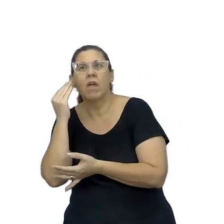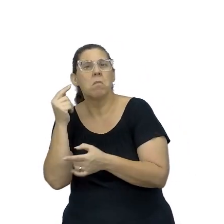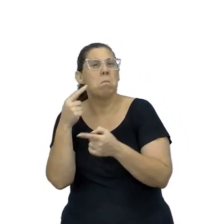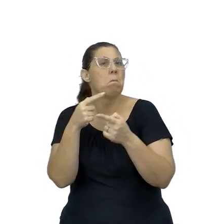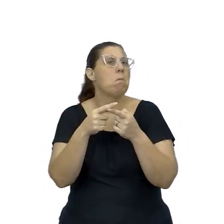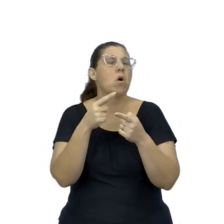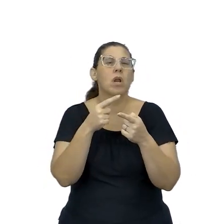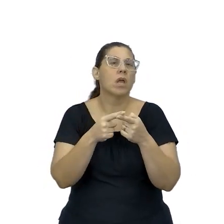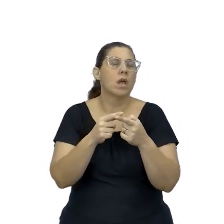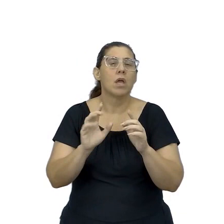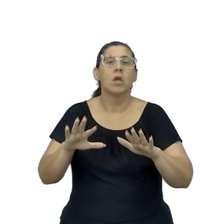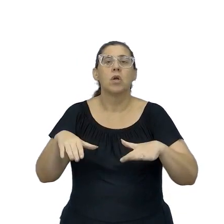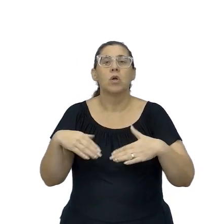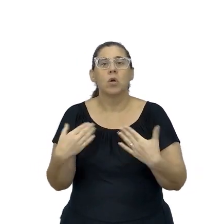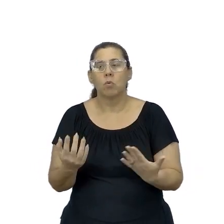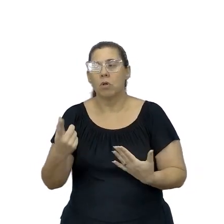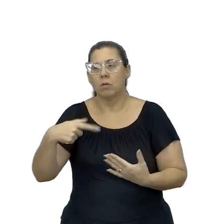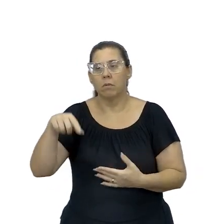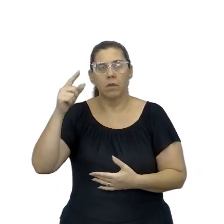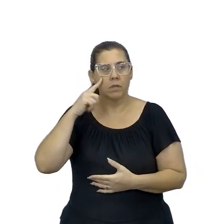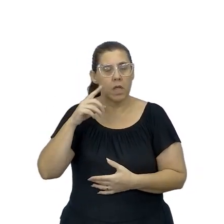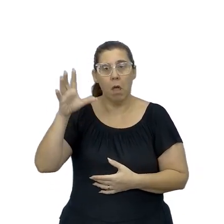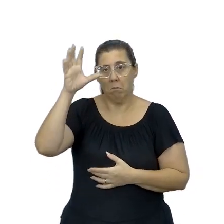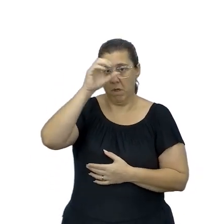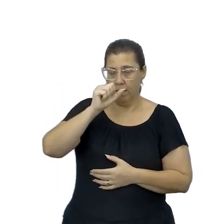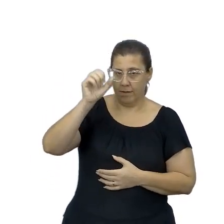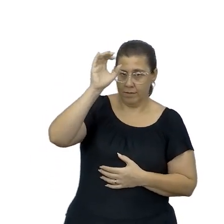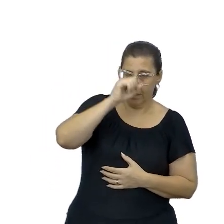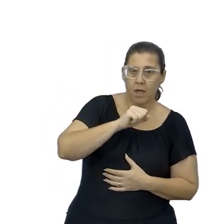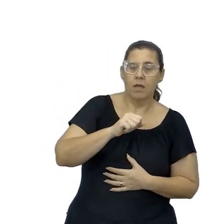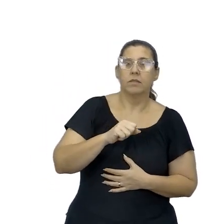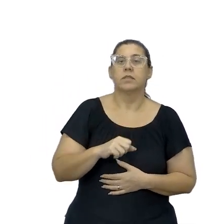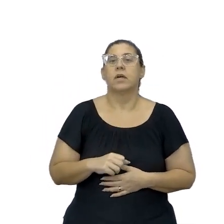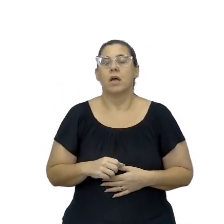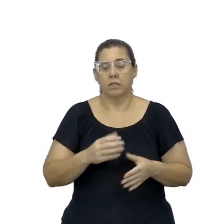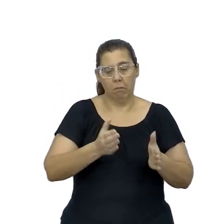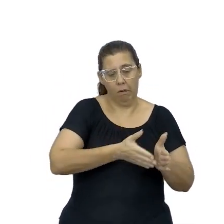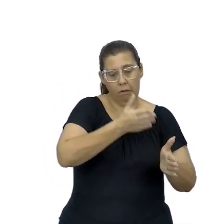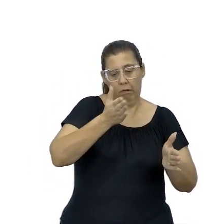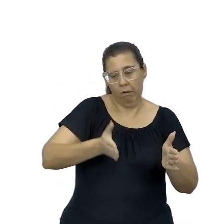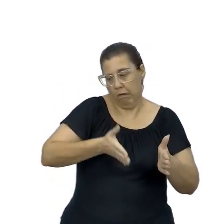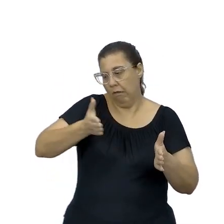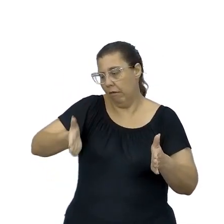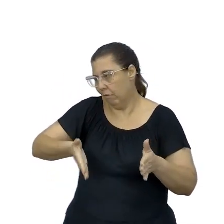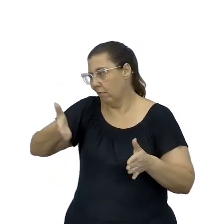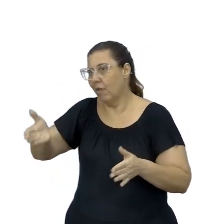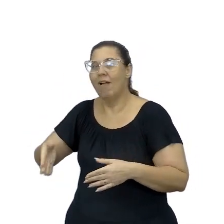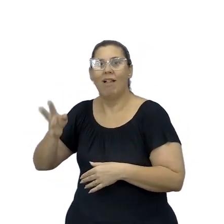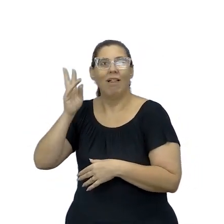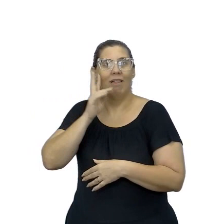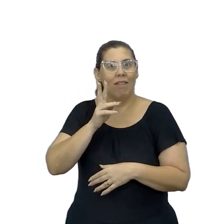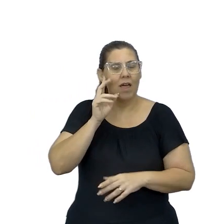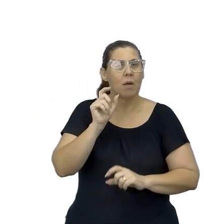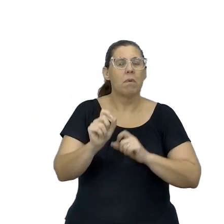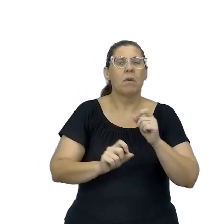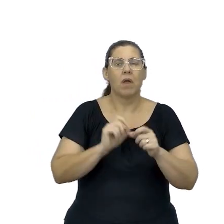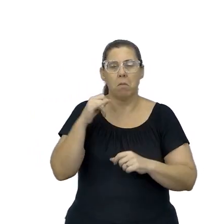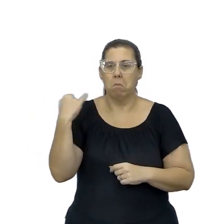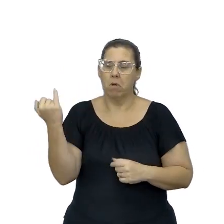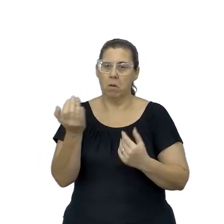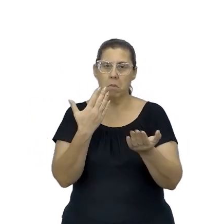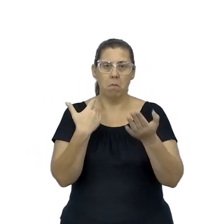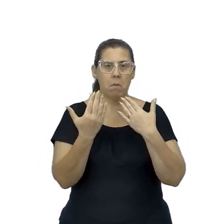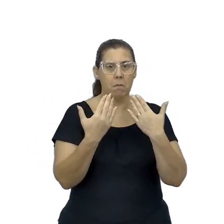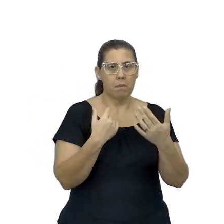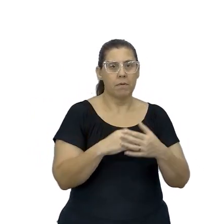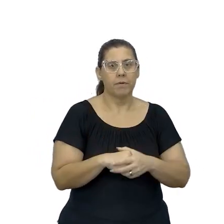porquê que quando a gente fala de aprendizagens, né, em espiral, a gente lembra, é muito importante a gente conversar desse